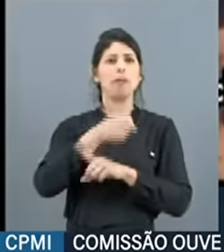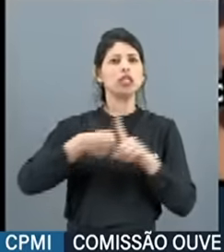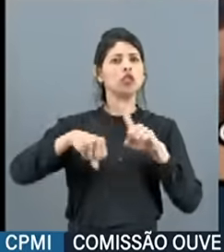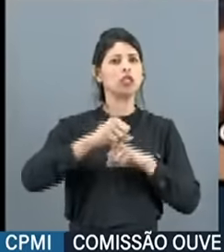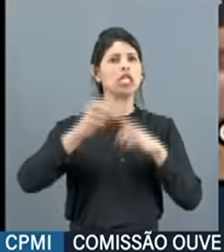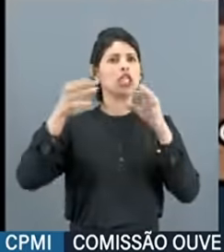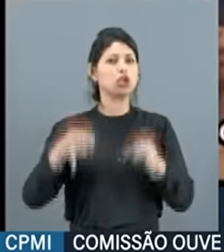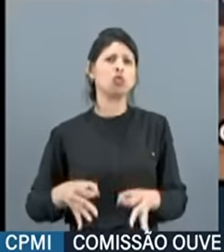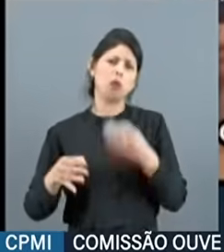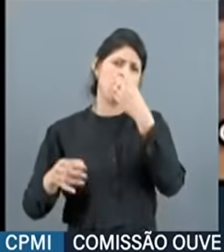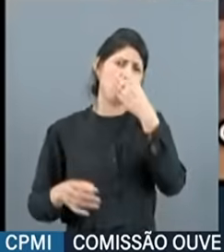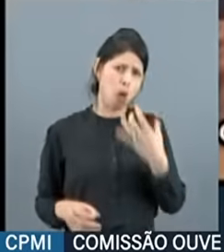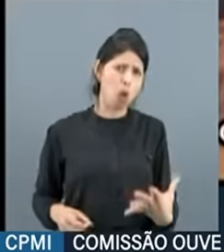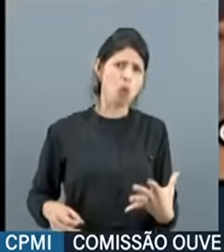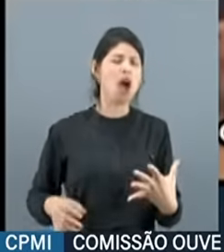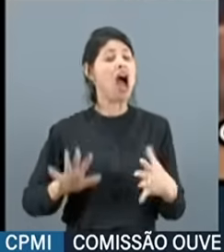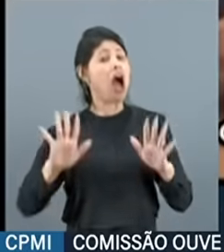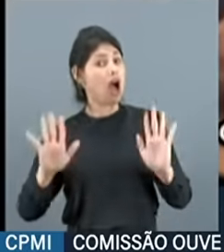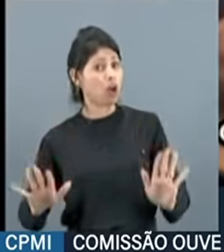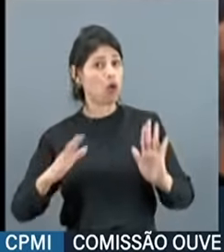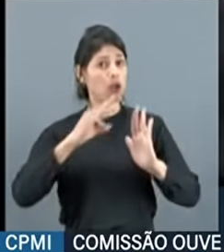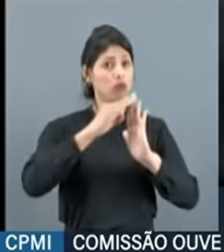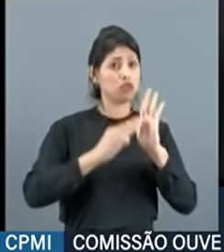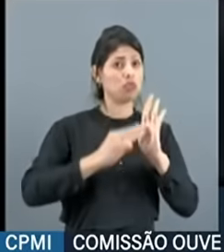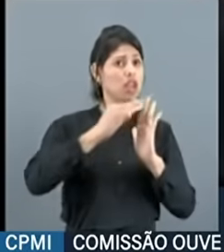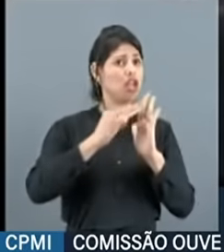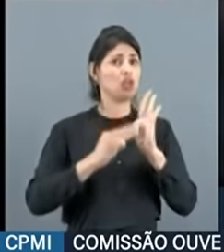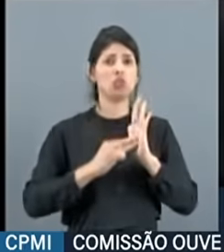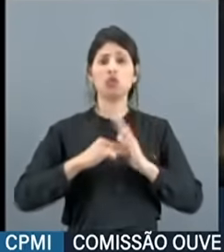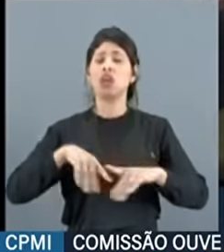é válido. Os métodos representam outro debate. Tá?